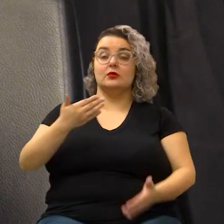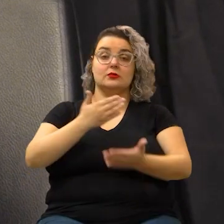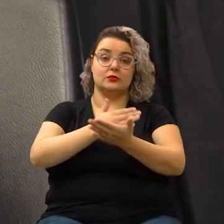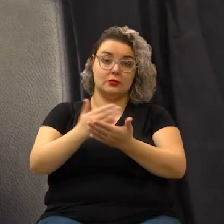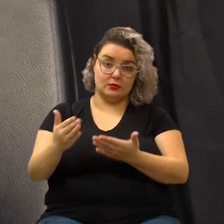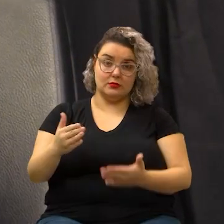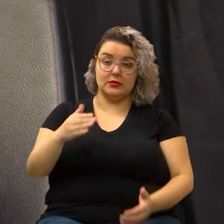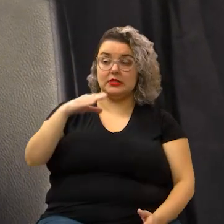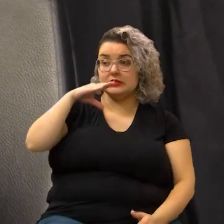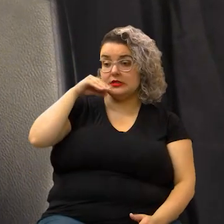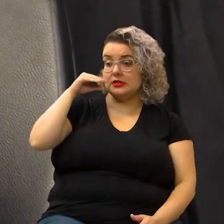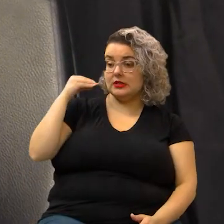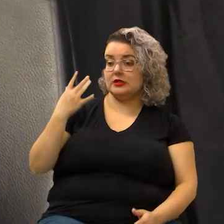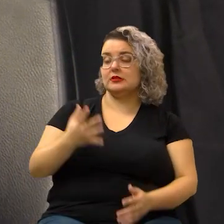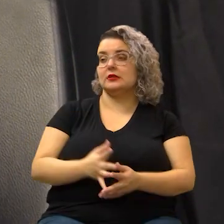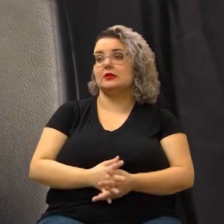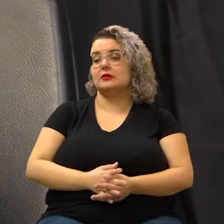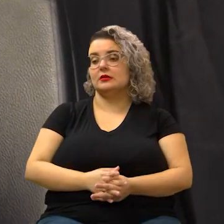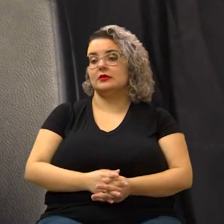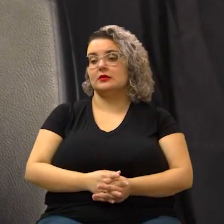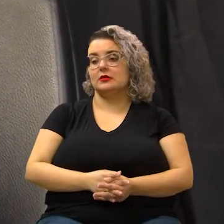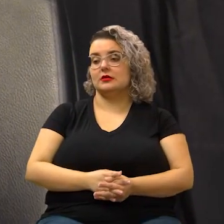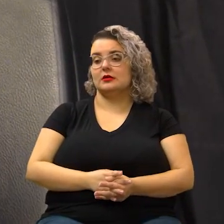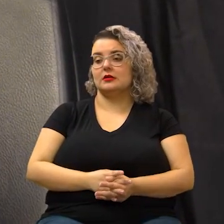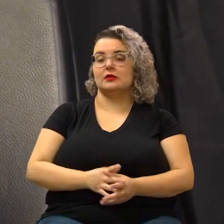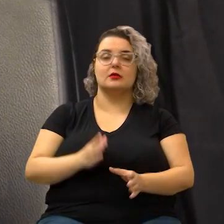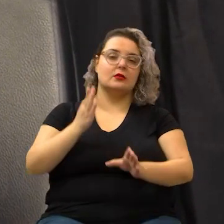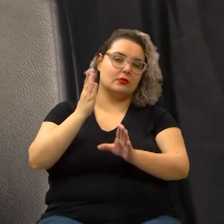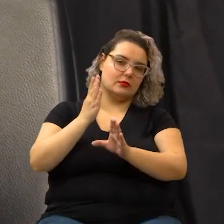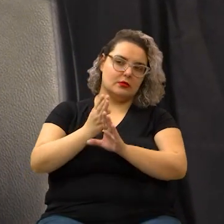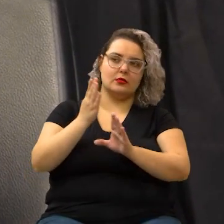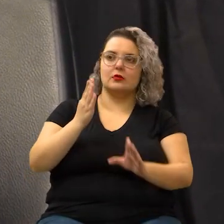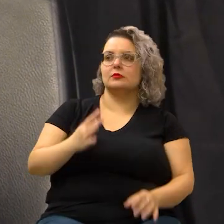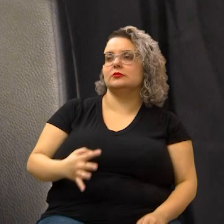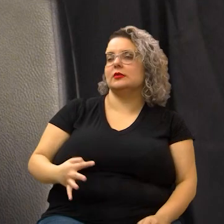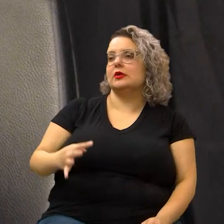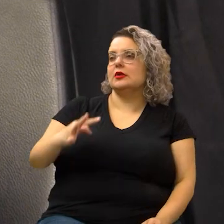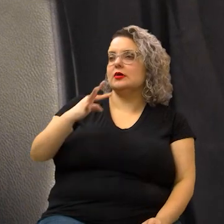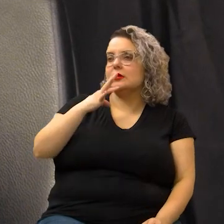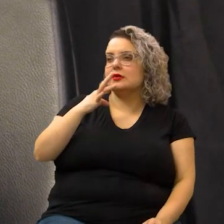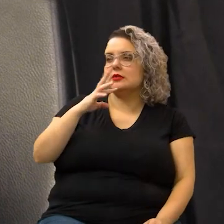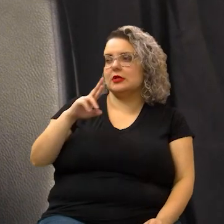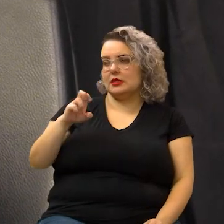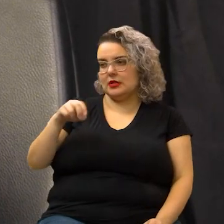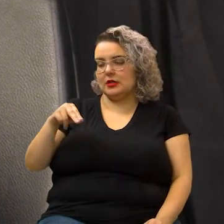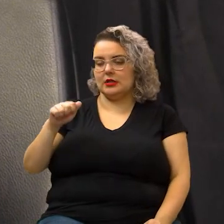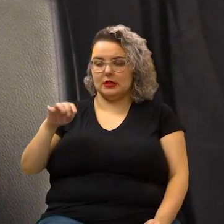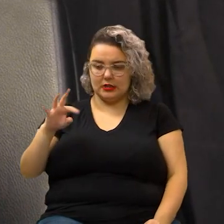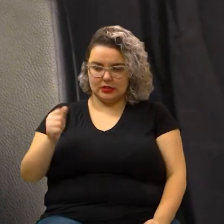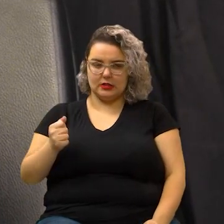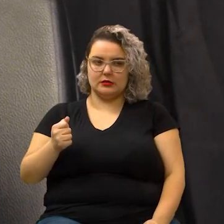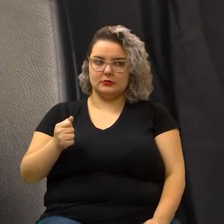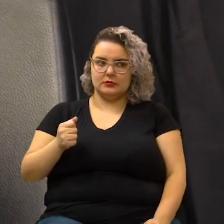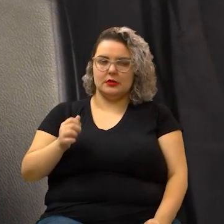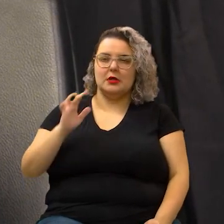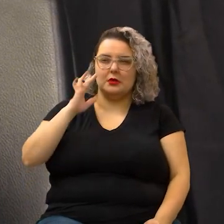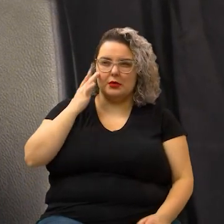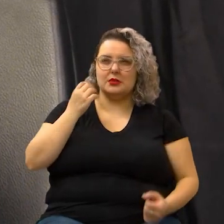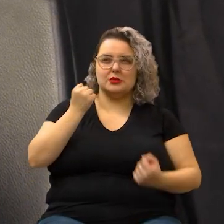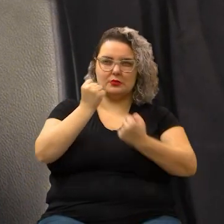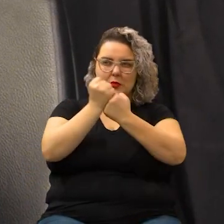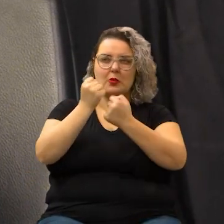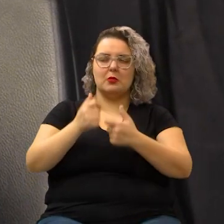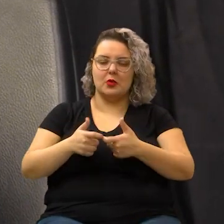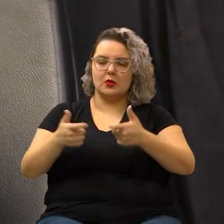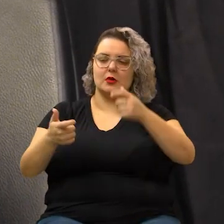eu comecei ainda na adolescência, que eu conheci a Renata ali, foi num momento bem difícil que eu acho que eu me